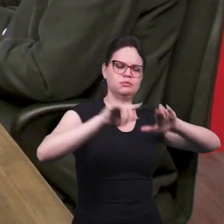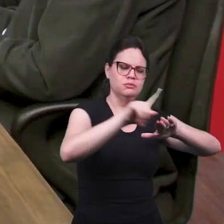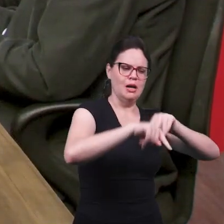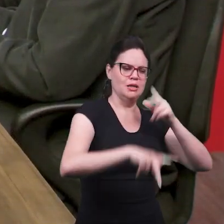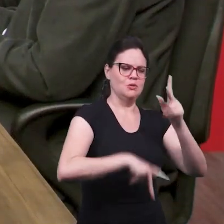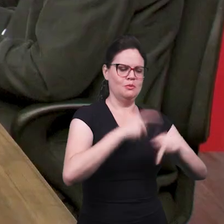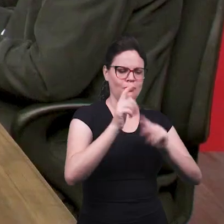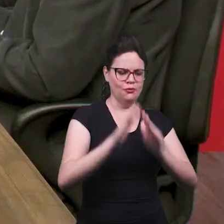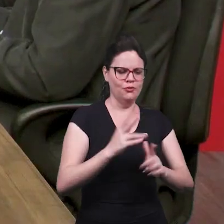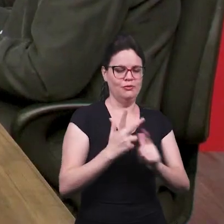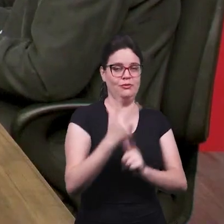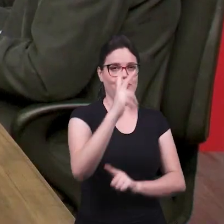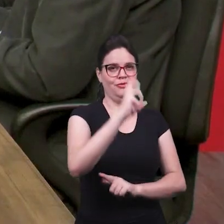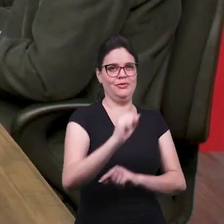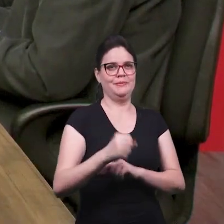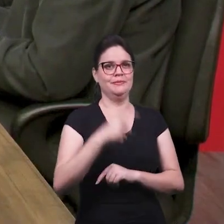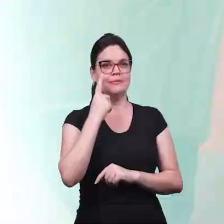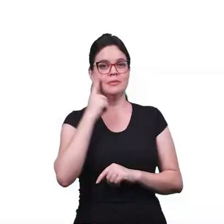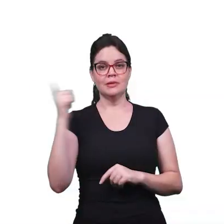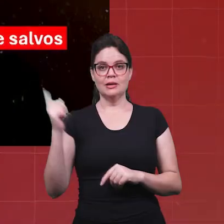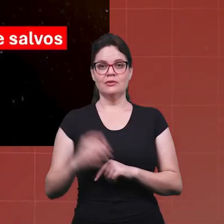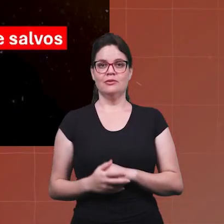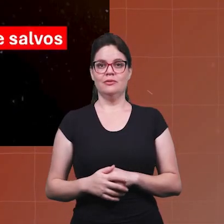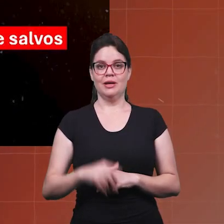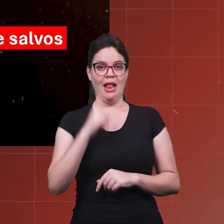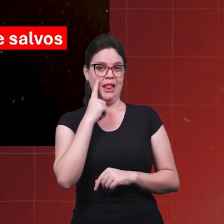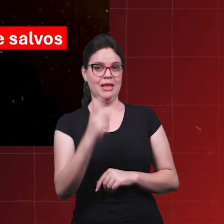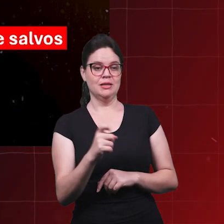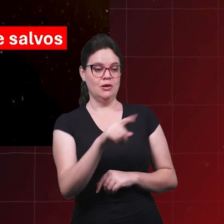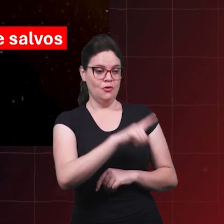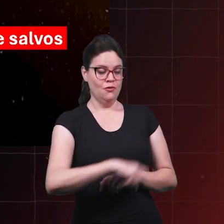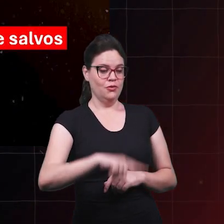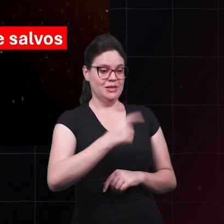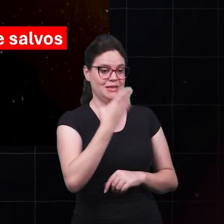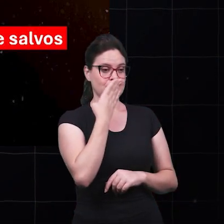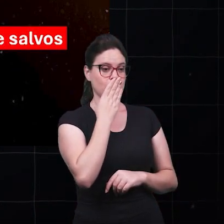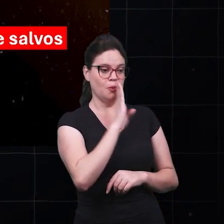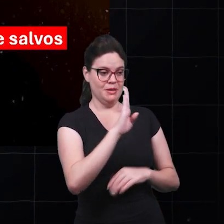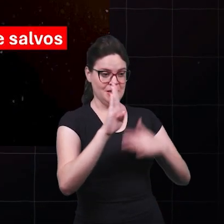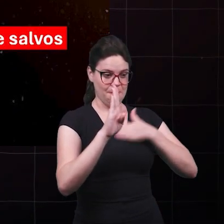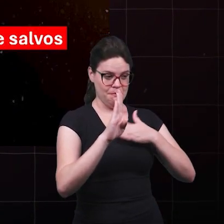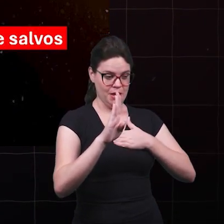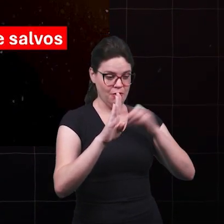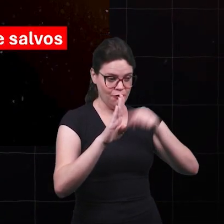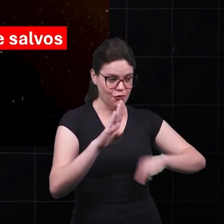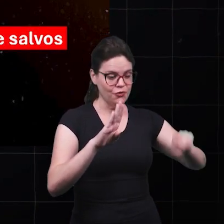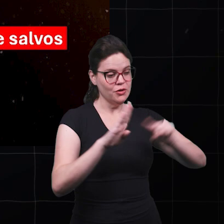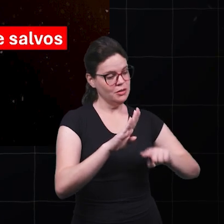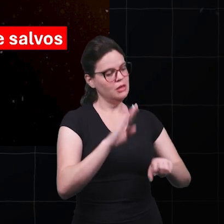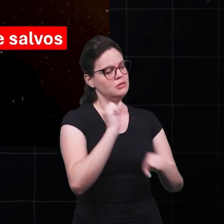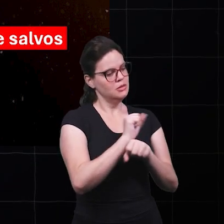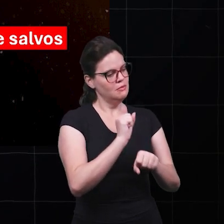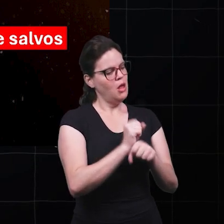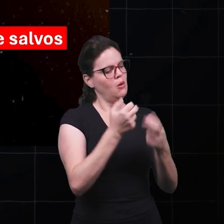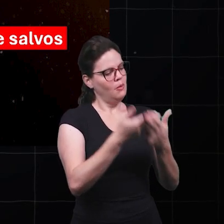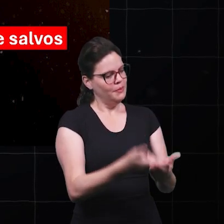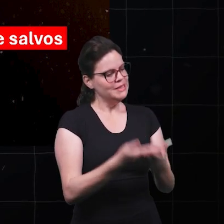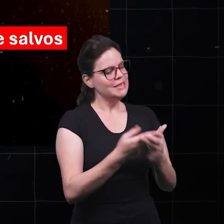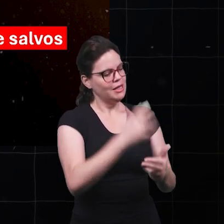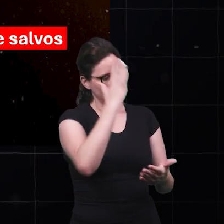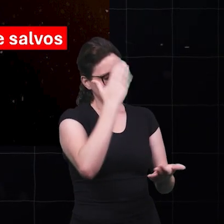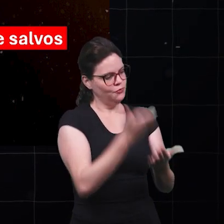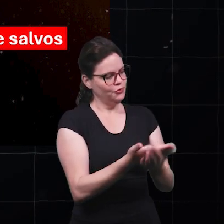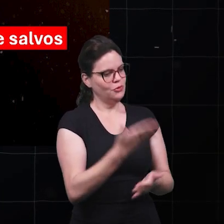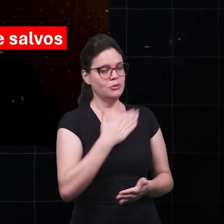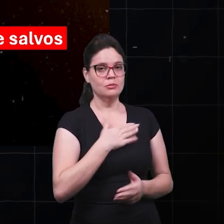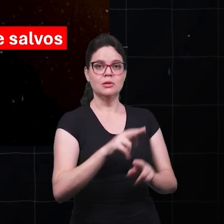interessante é aqui, ó, guardaste a palavra da minha paciência. Por isso a importância da doutrina, a escola bíblica dominical, é a